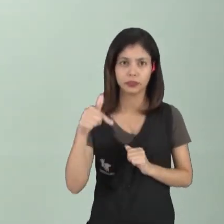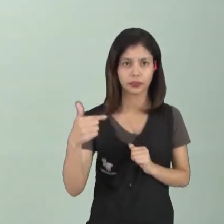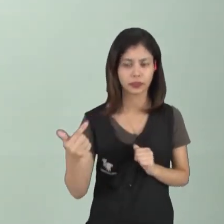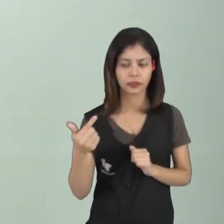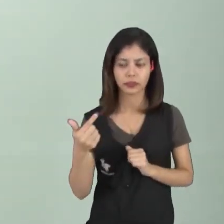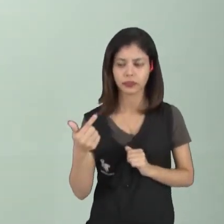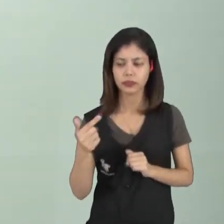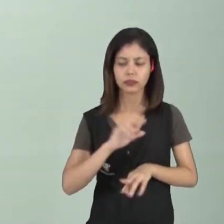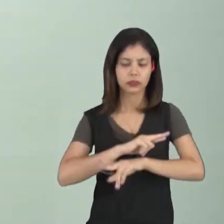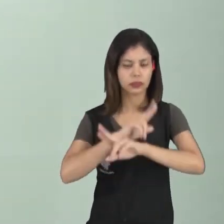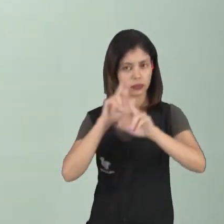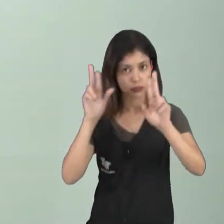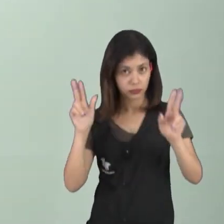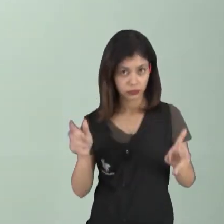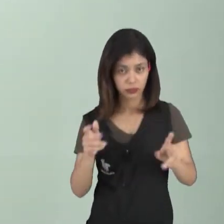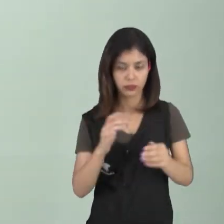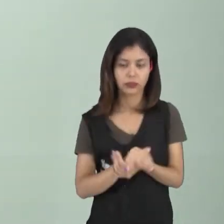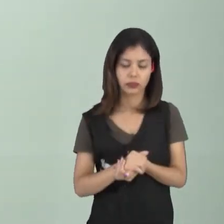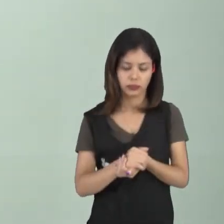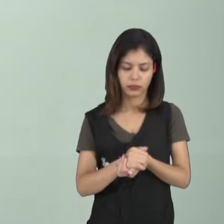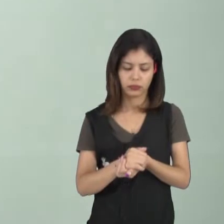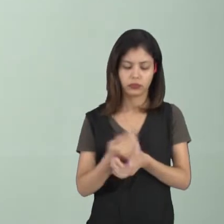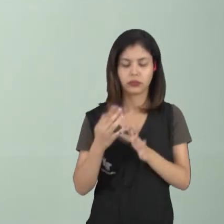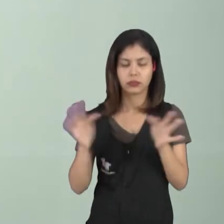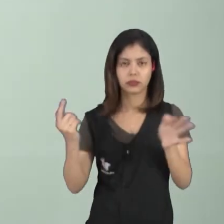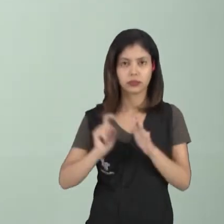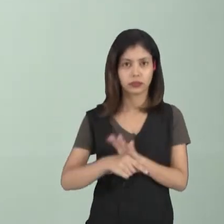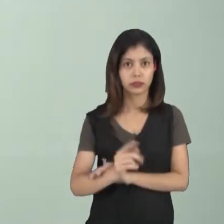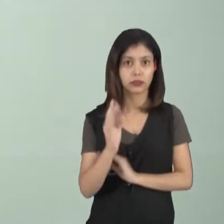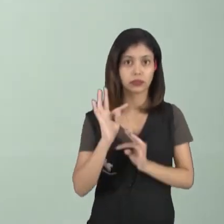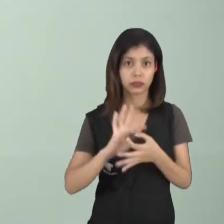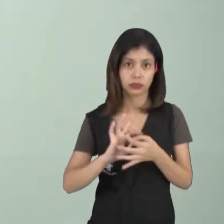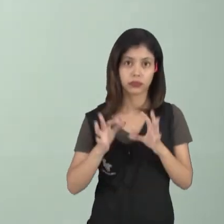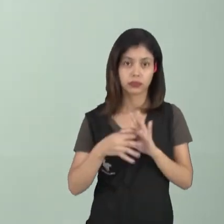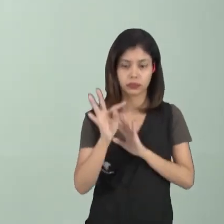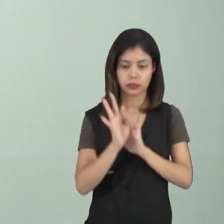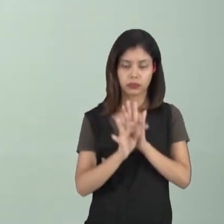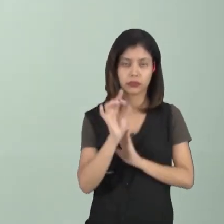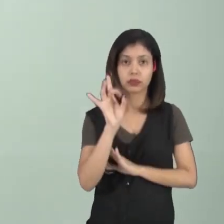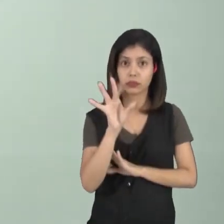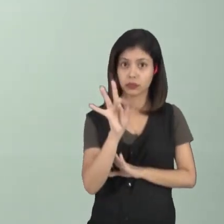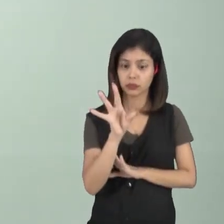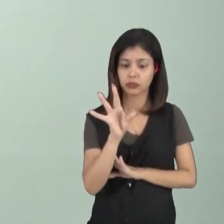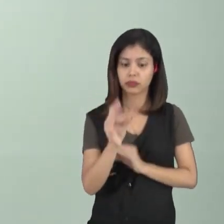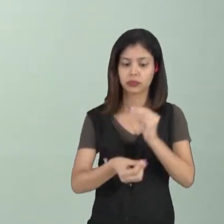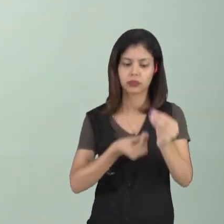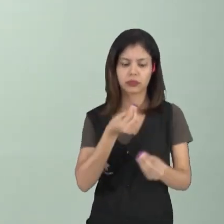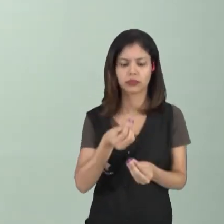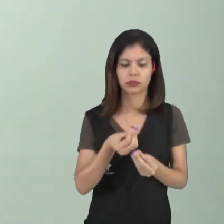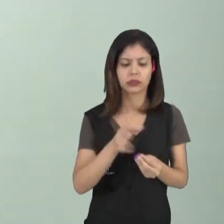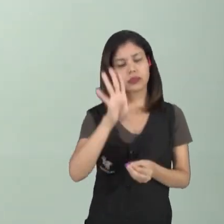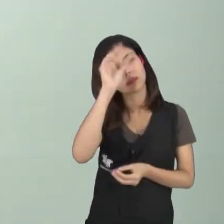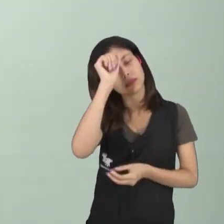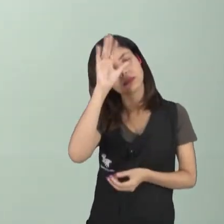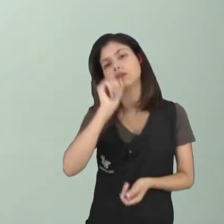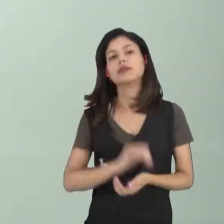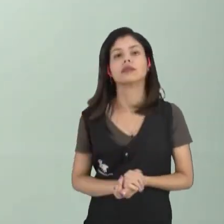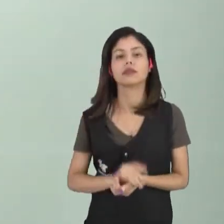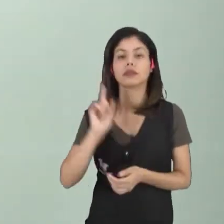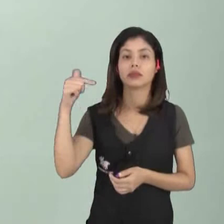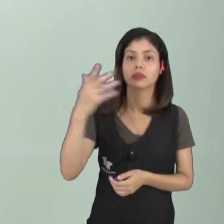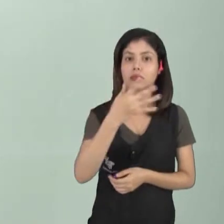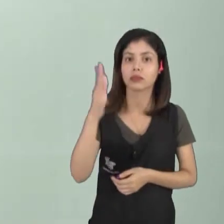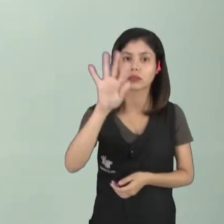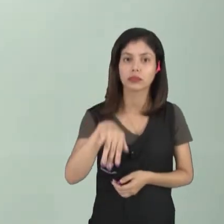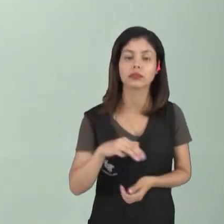ter aí várias funções ali dentro daquele texto. Ela não vai ser só o como a gente aprendeu lá naquele